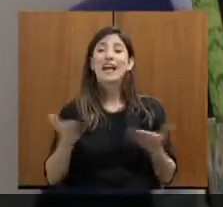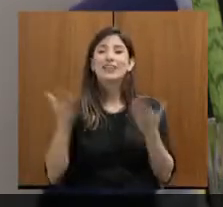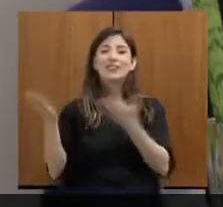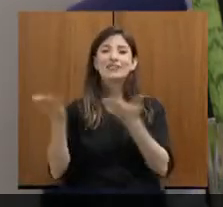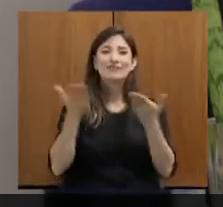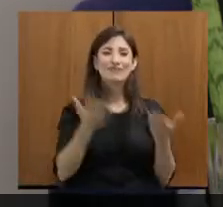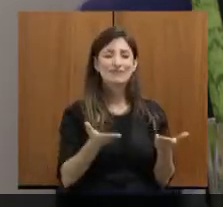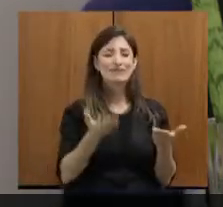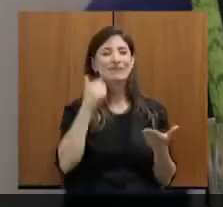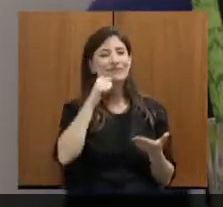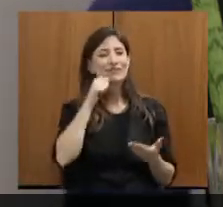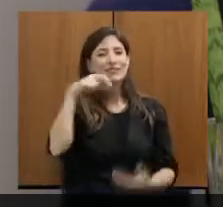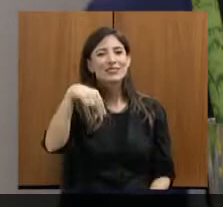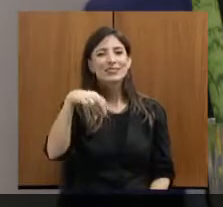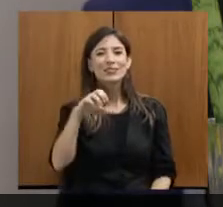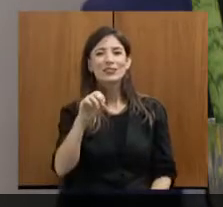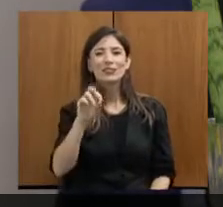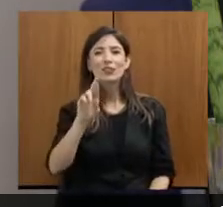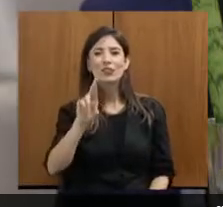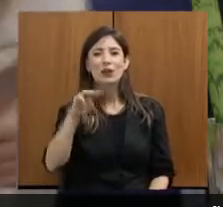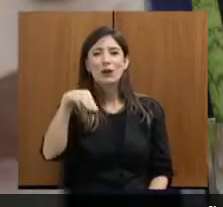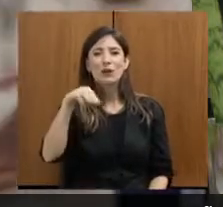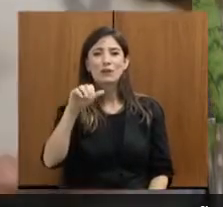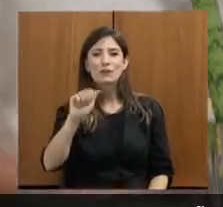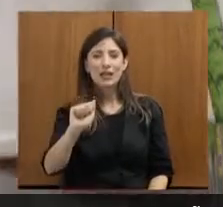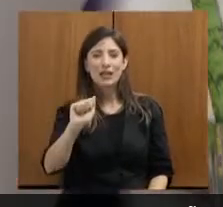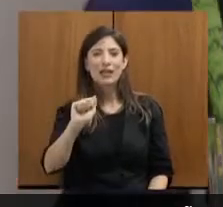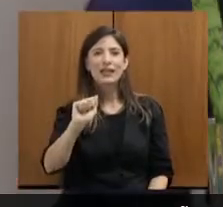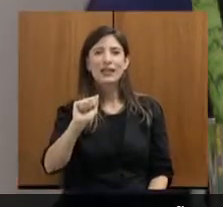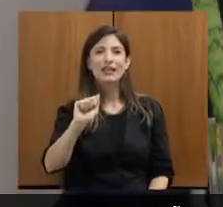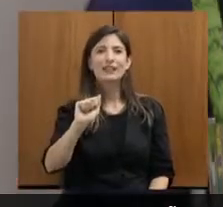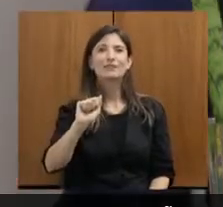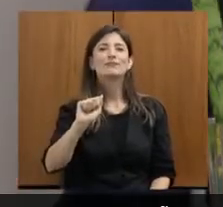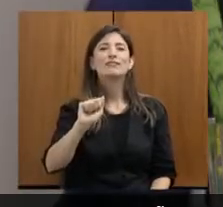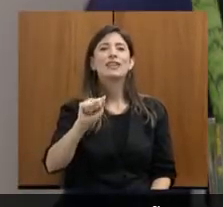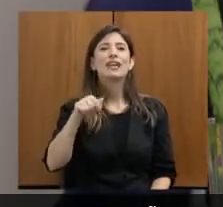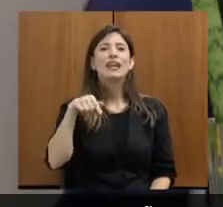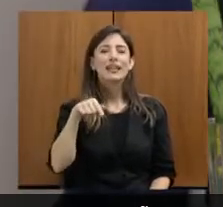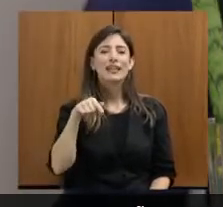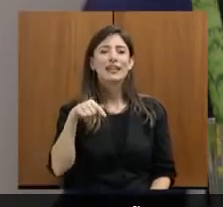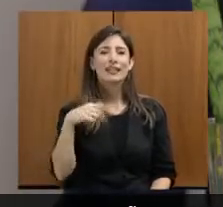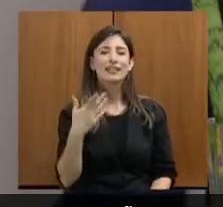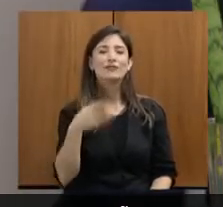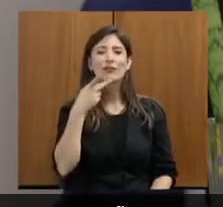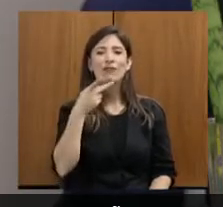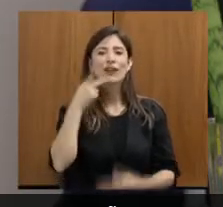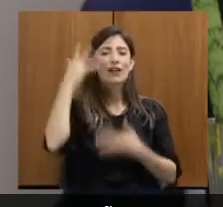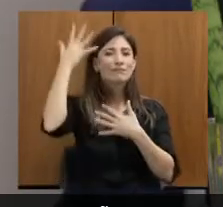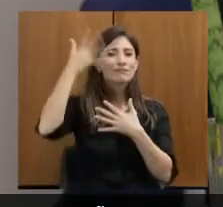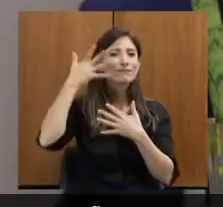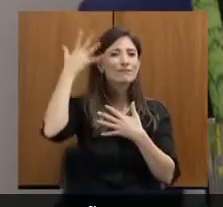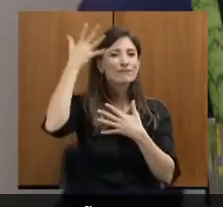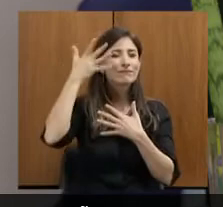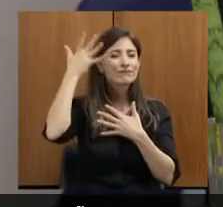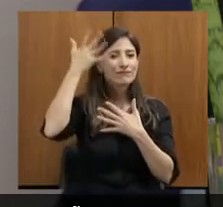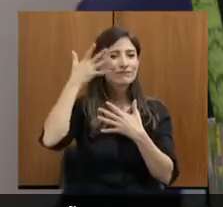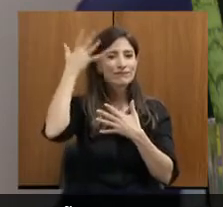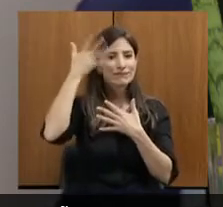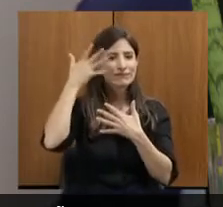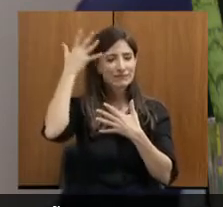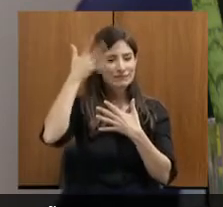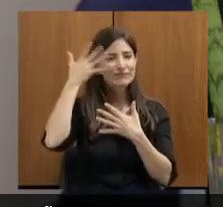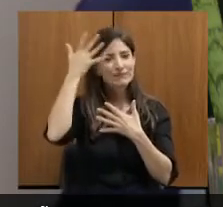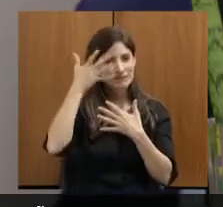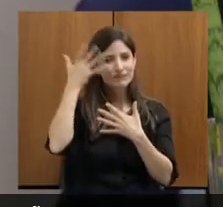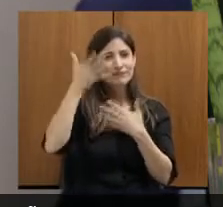senhora Norma Lúcia Francisca dias mametto de inquice ou me lei que disporá de alguns minutos para